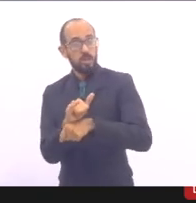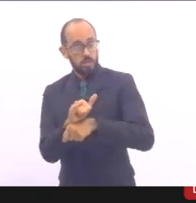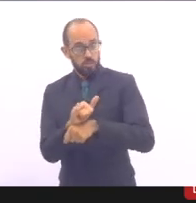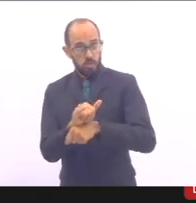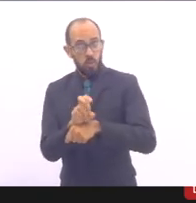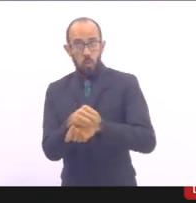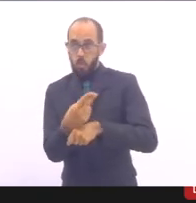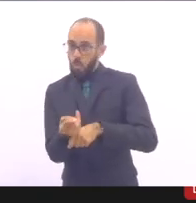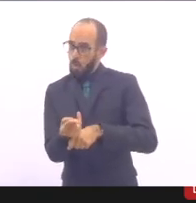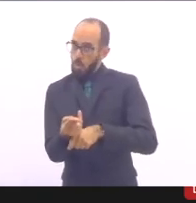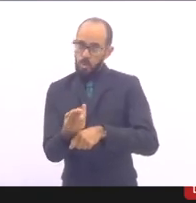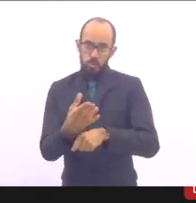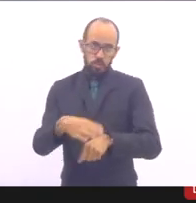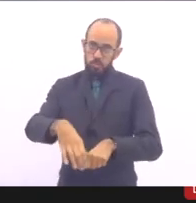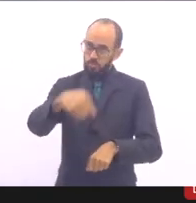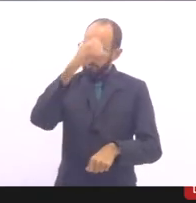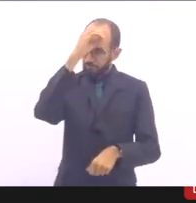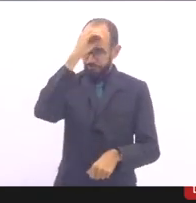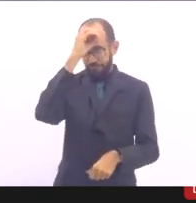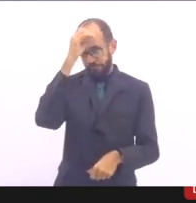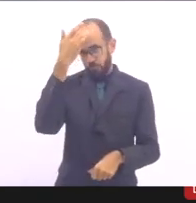a gente fica sem ter essa informação